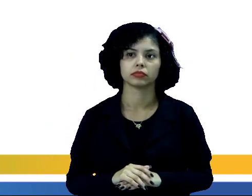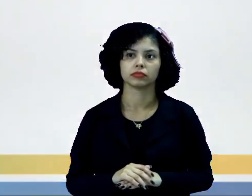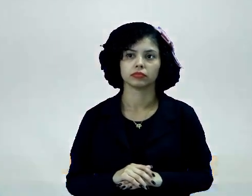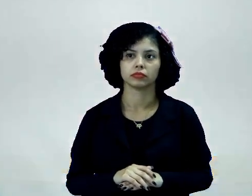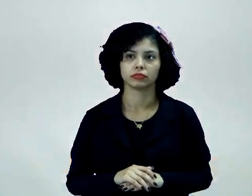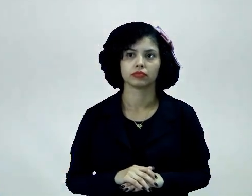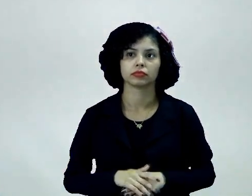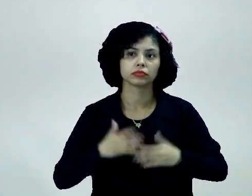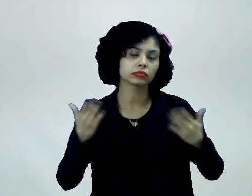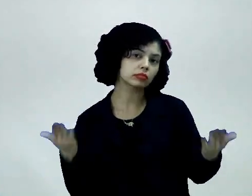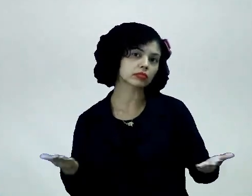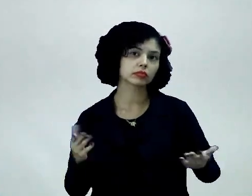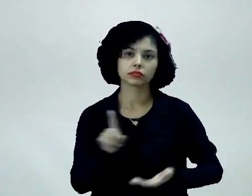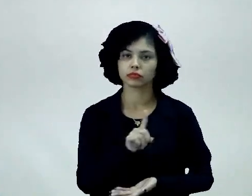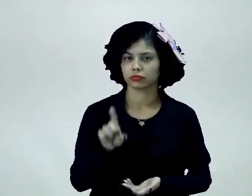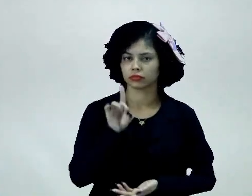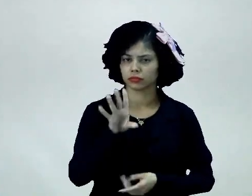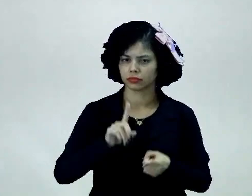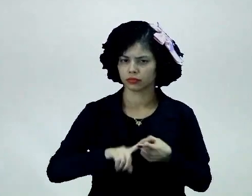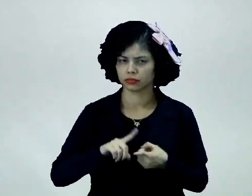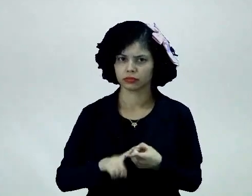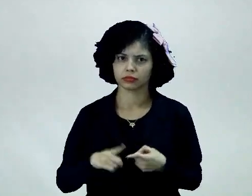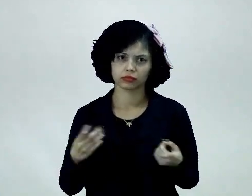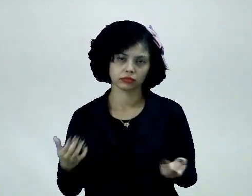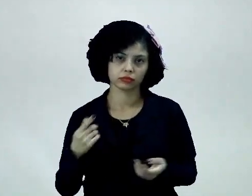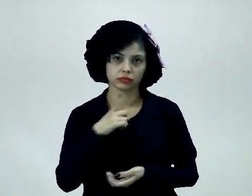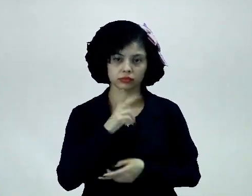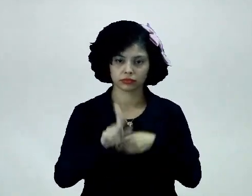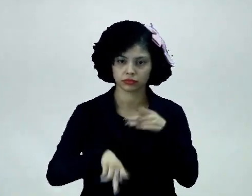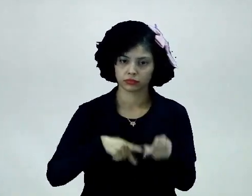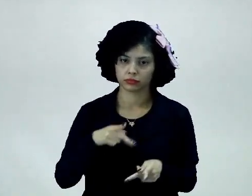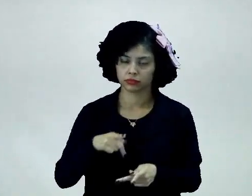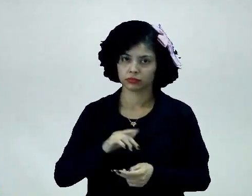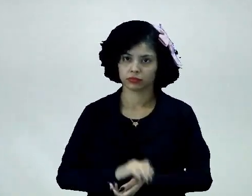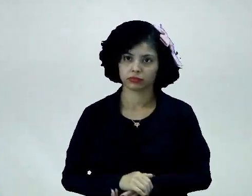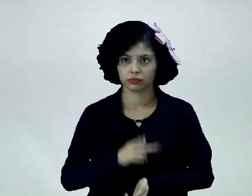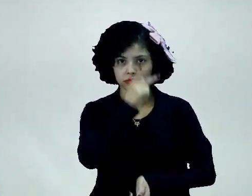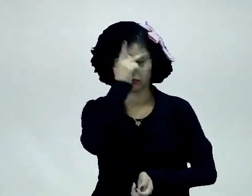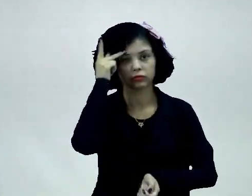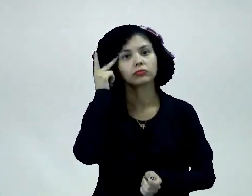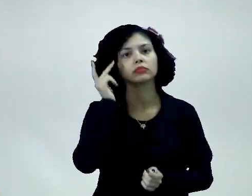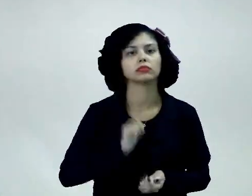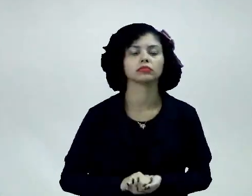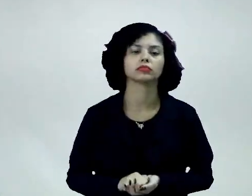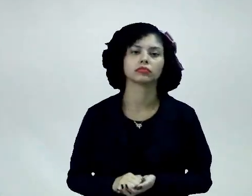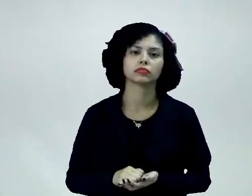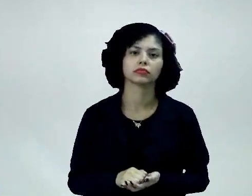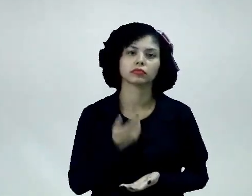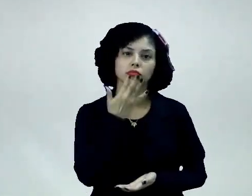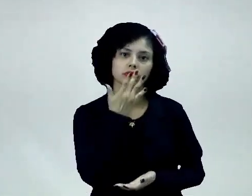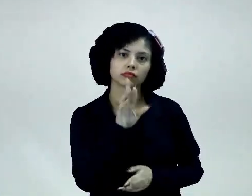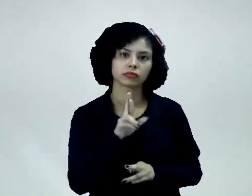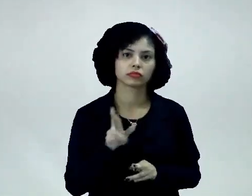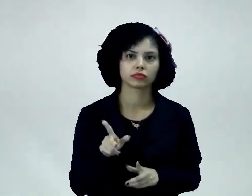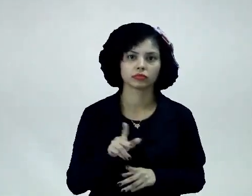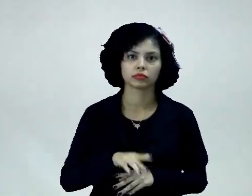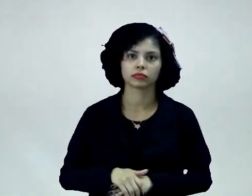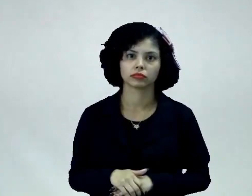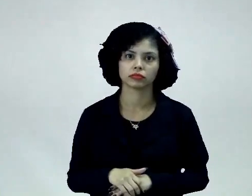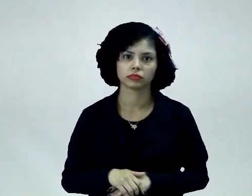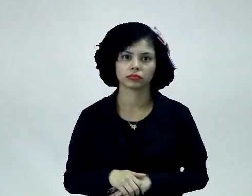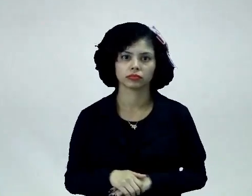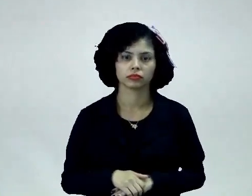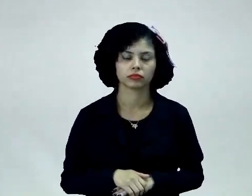à igualdade. Não é porque existem povos, existem pessoas que têm uma cor diferente, que têm